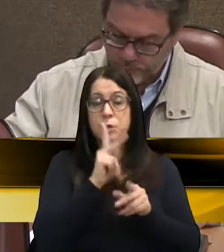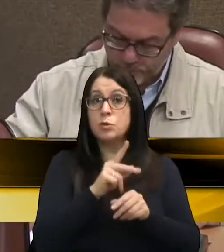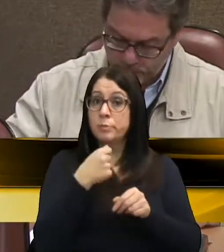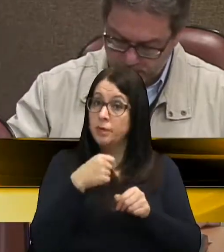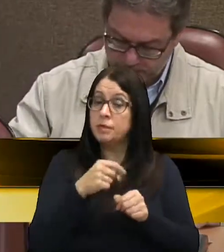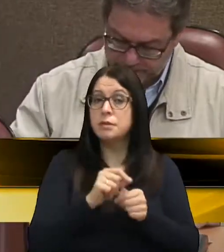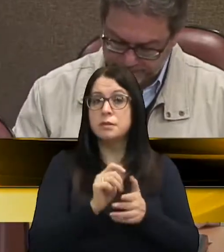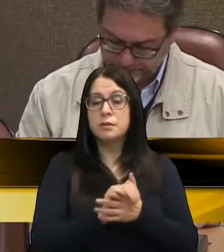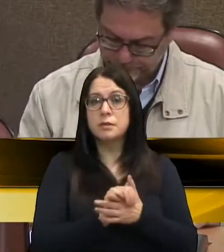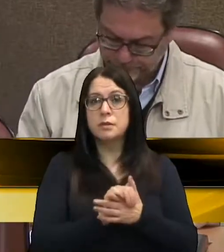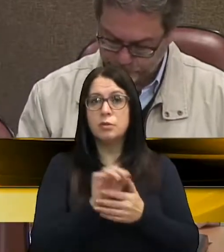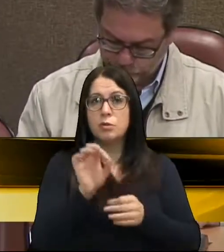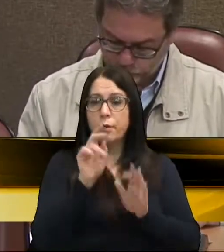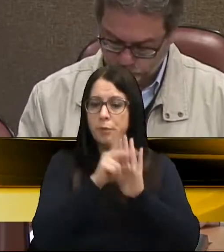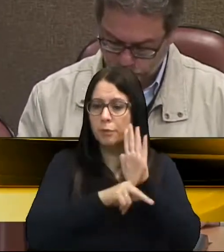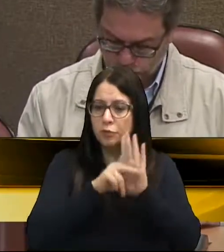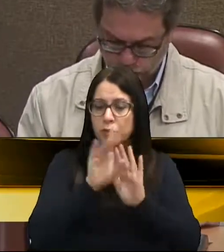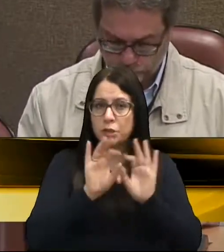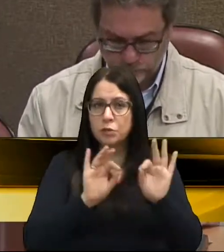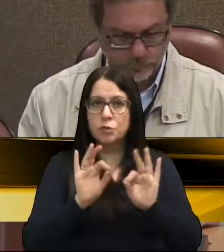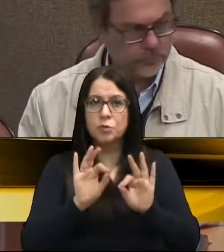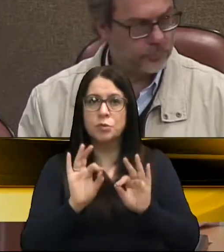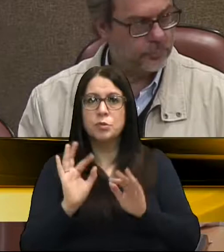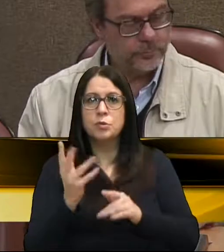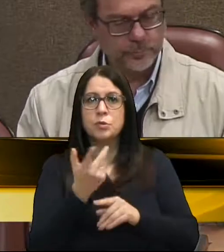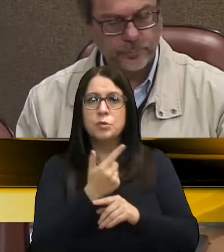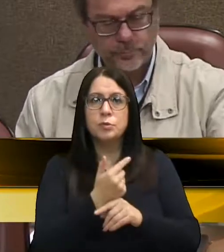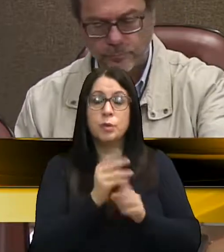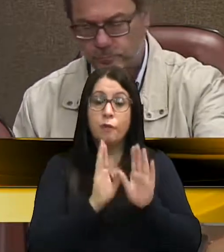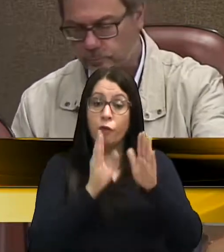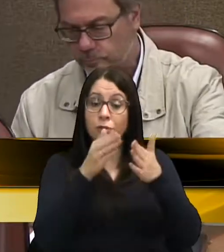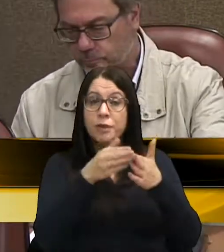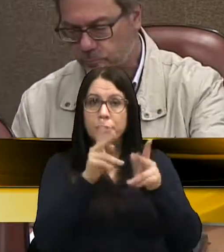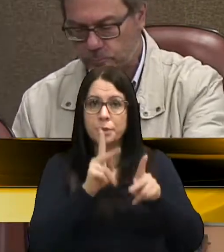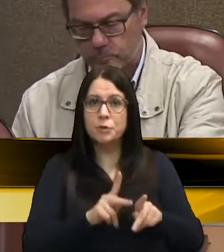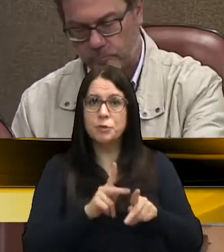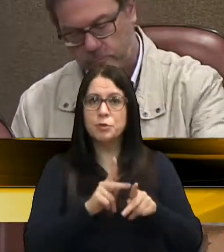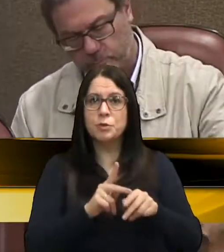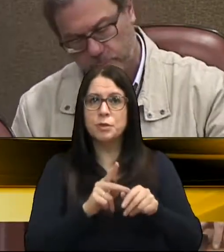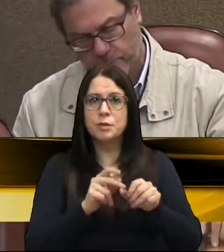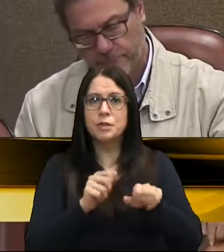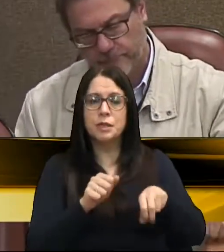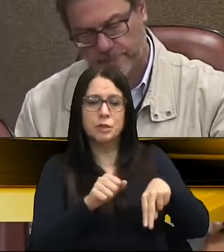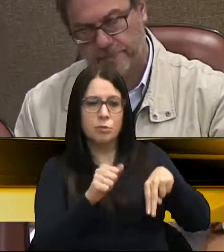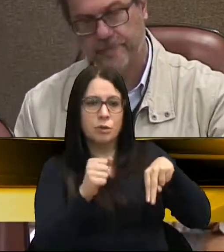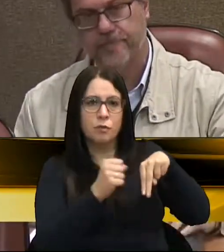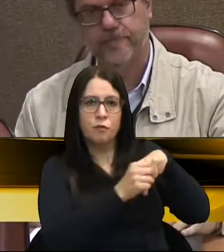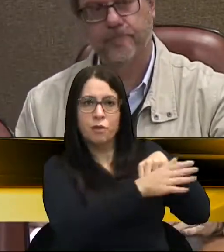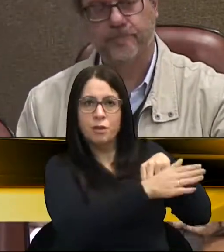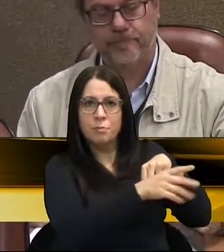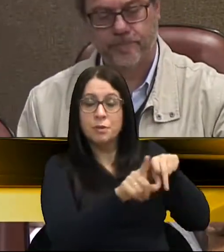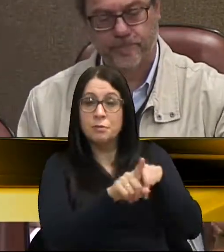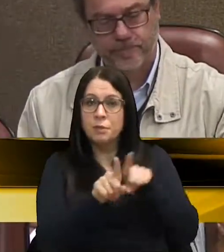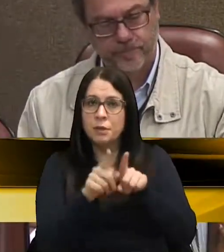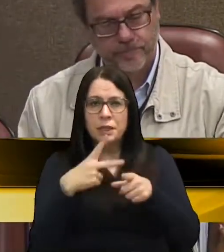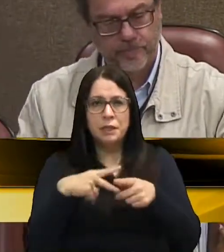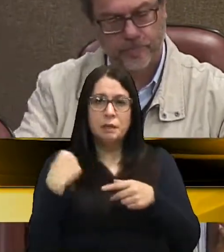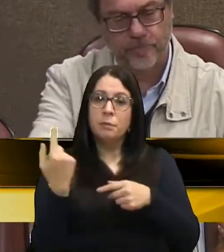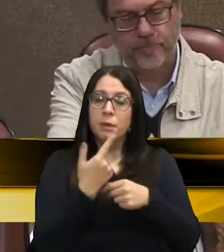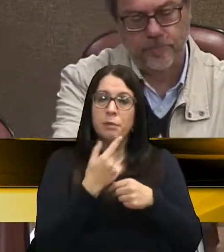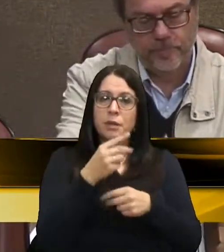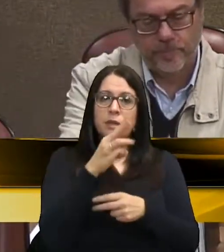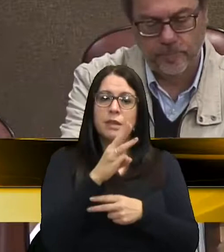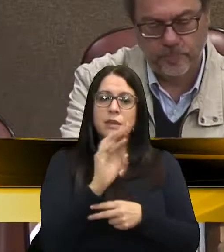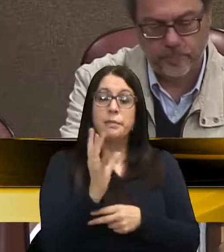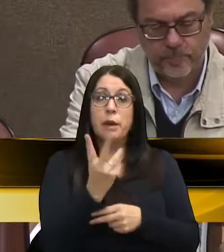hipossuficientes, projetos nas grandes maiorias voltados a pessoas em vulnerabilidade social, então nós realocamos 3